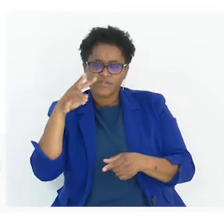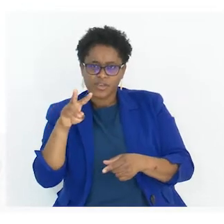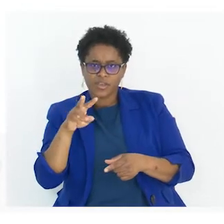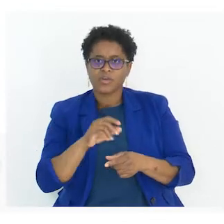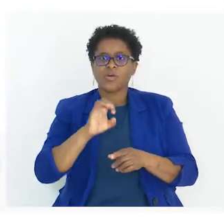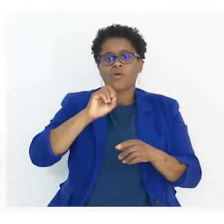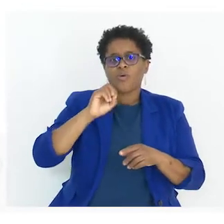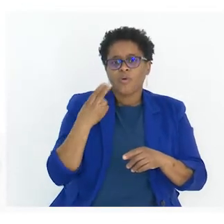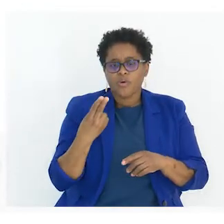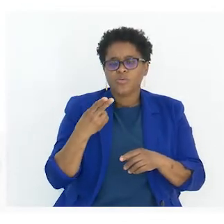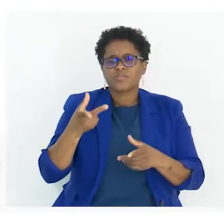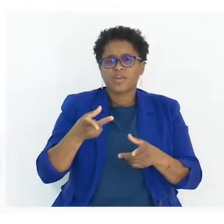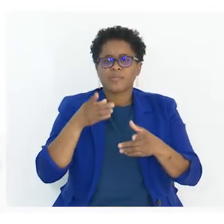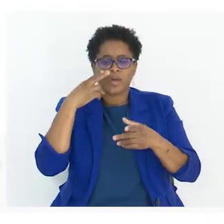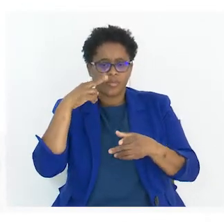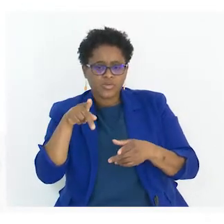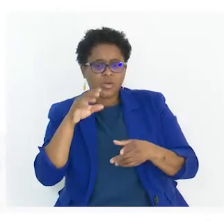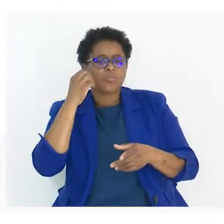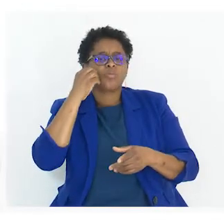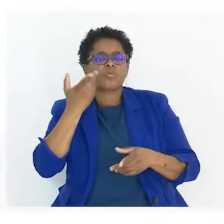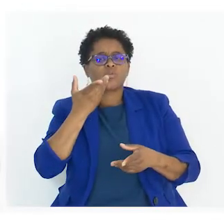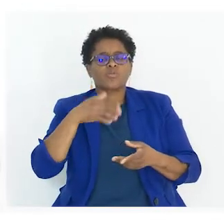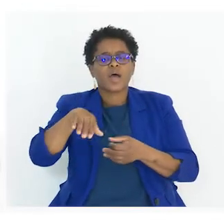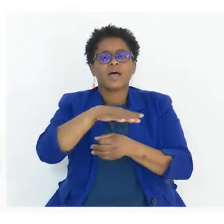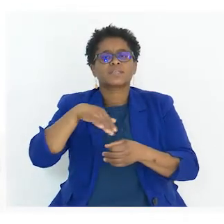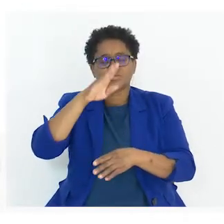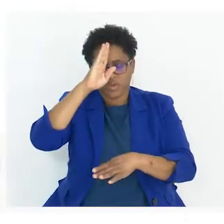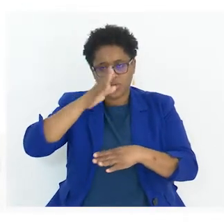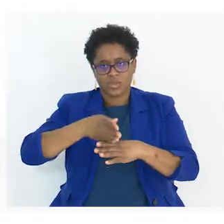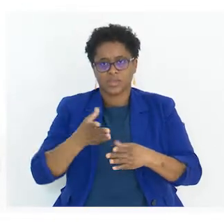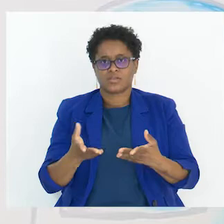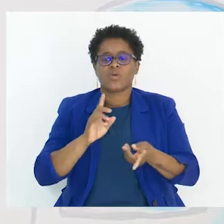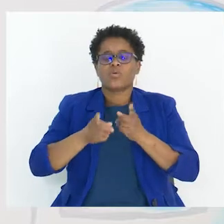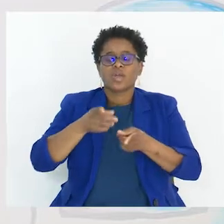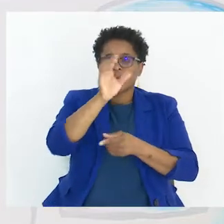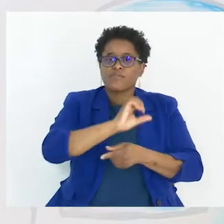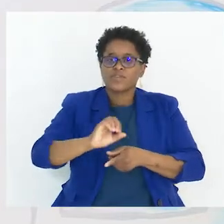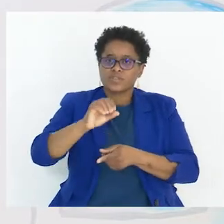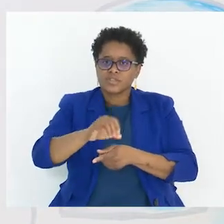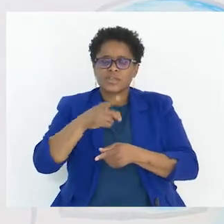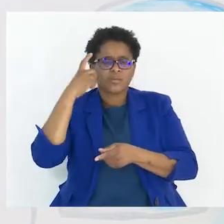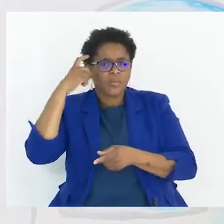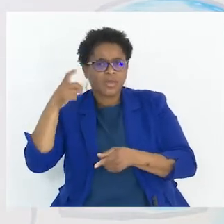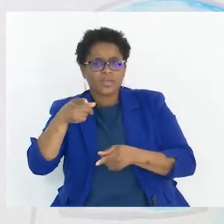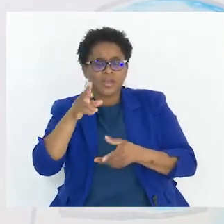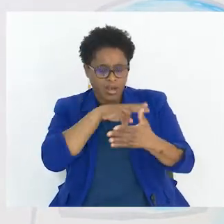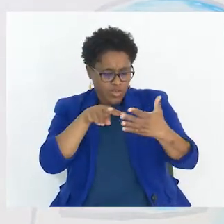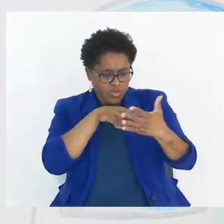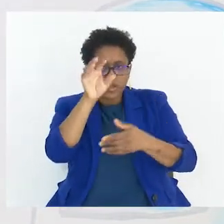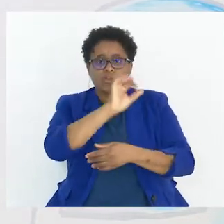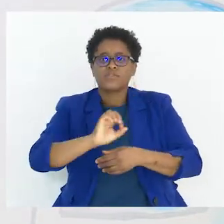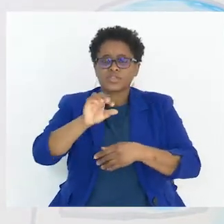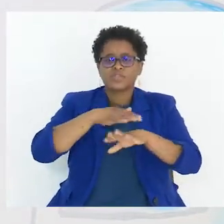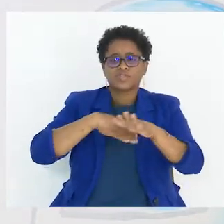que vocês viram? Ou serve para mostrar como a ação se desenrola? O que é que vocês acham? Na leitura que vocês fizeram